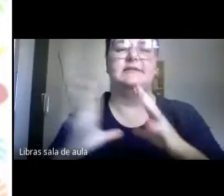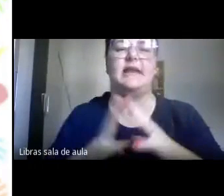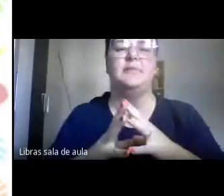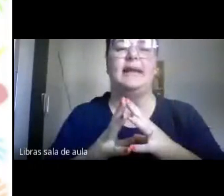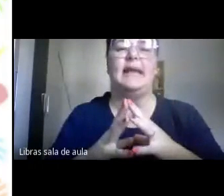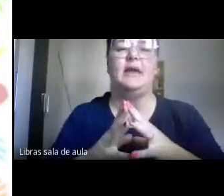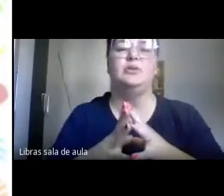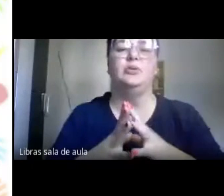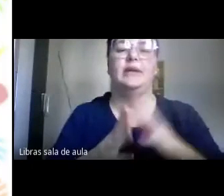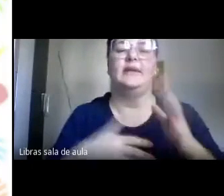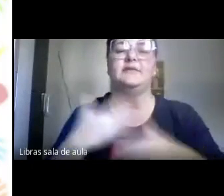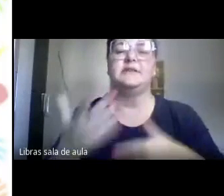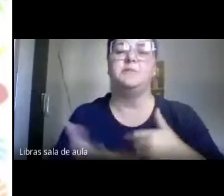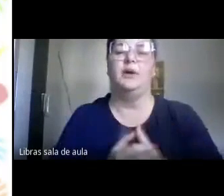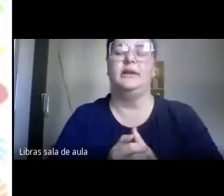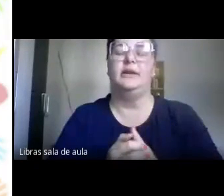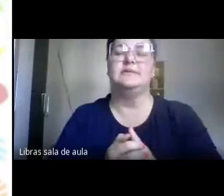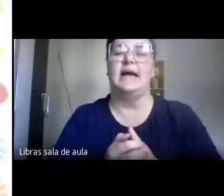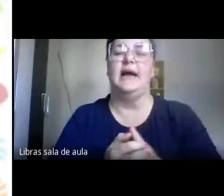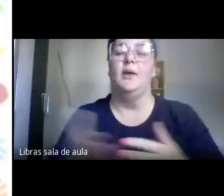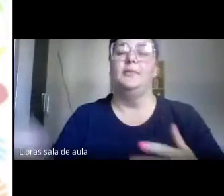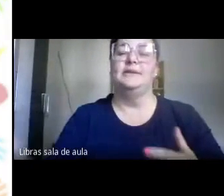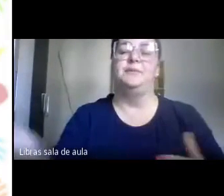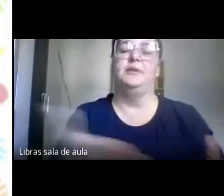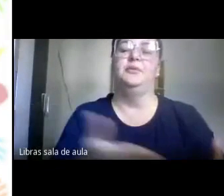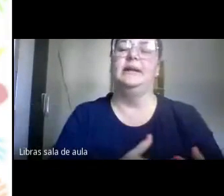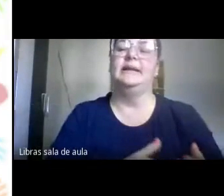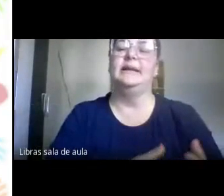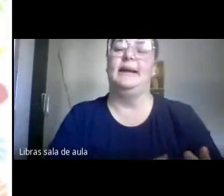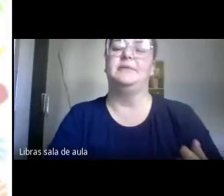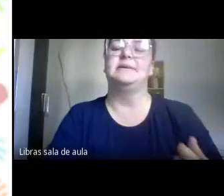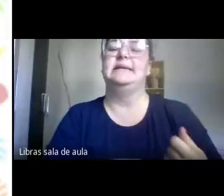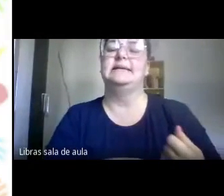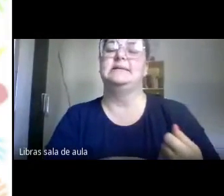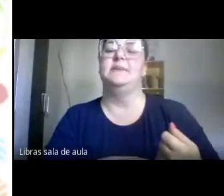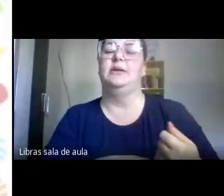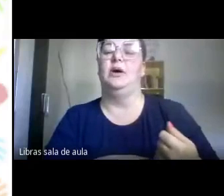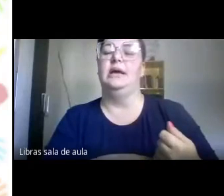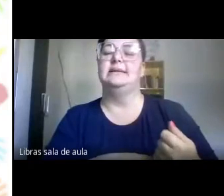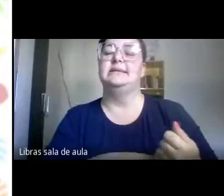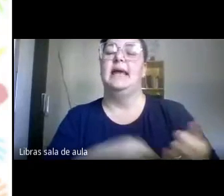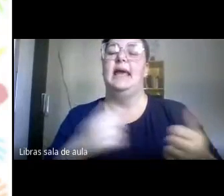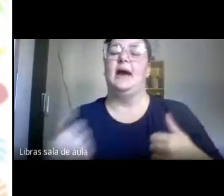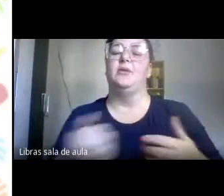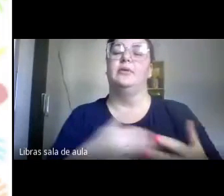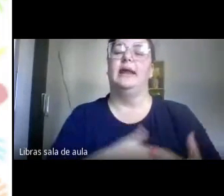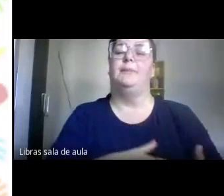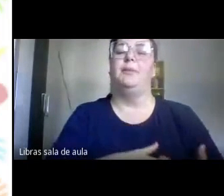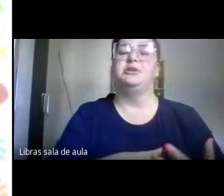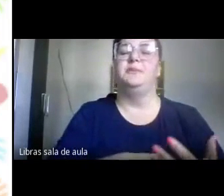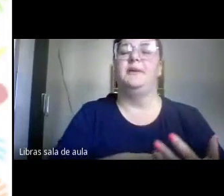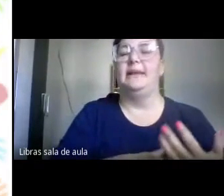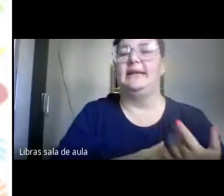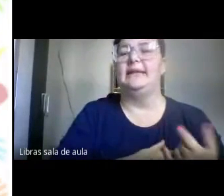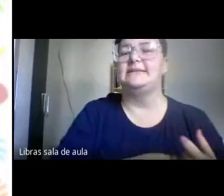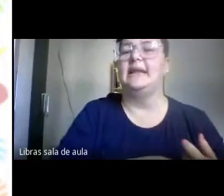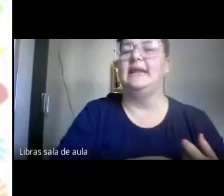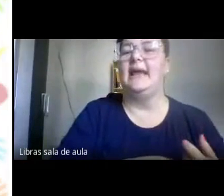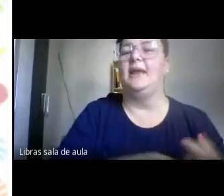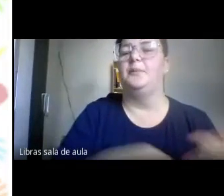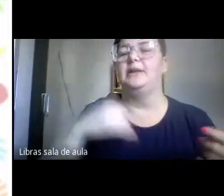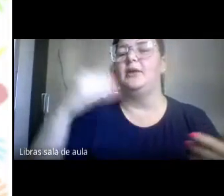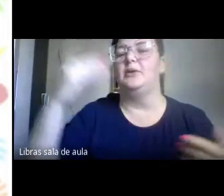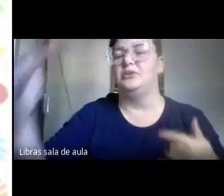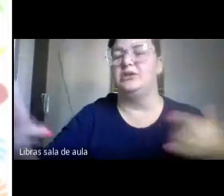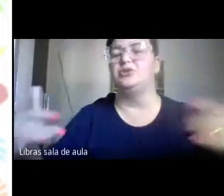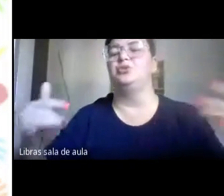para vocês terem uma ideia do que vocês podem usar. Por exemplo, a Luana, que trabalha com as crianças menores, é algo que ela pode implementar na sala